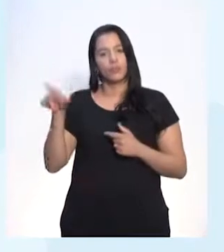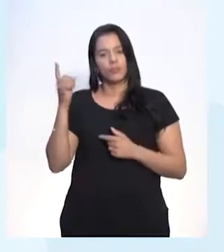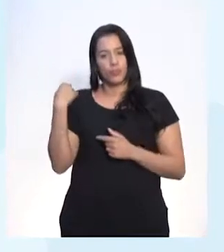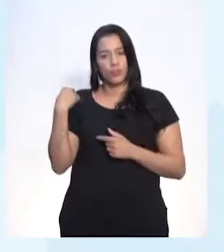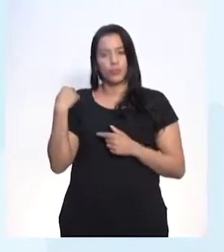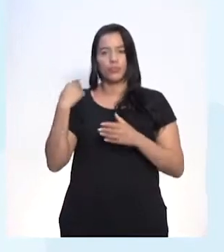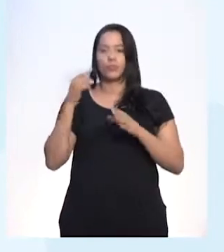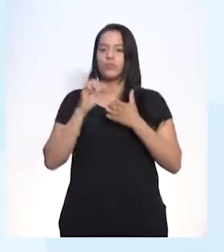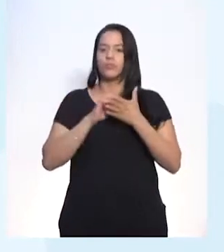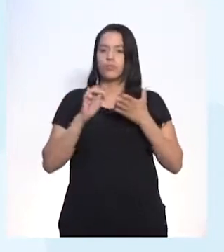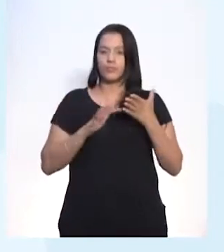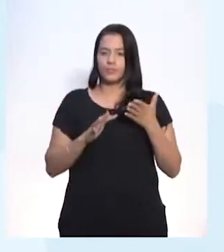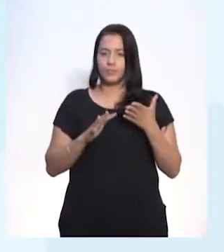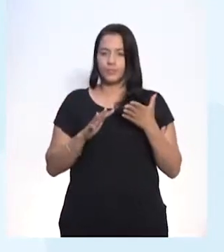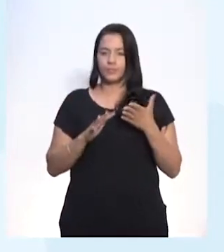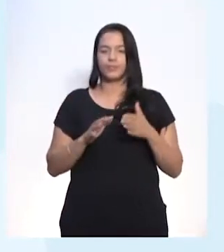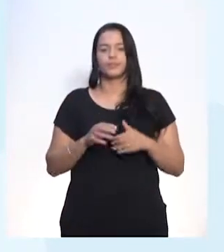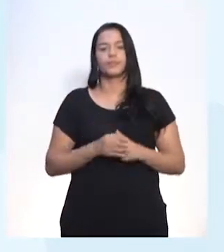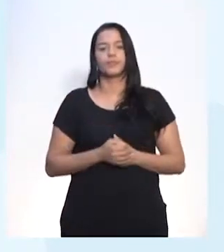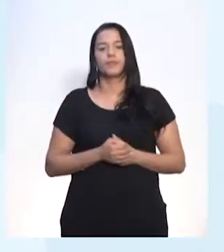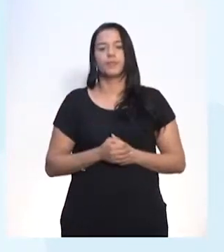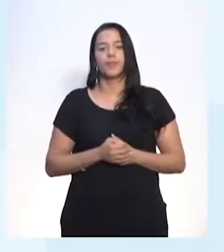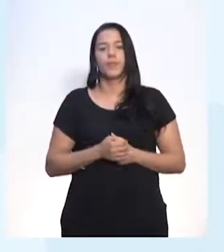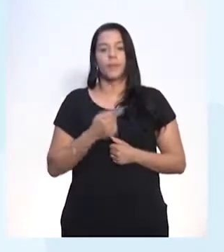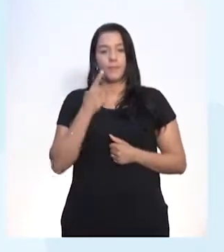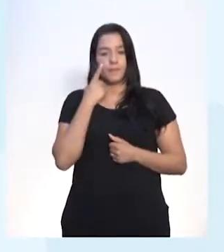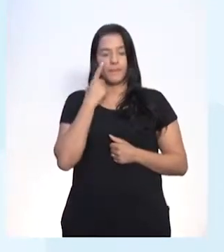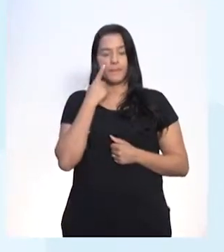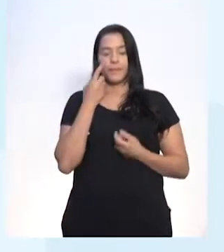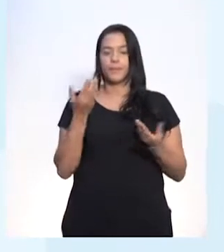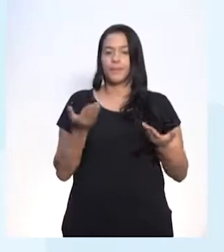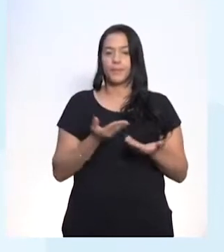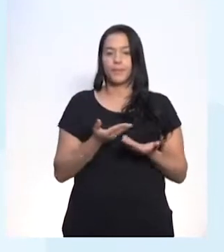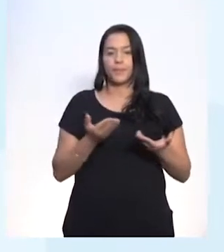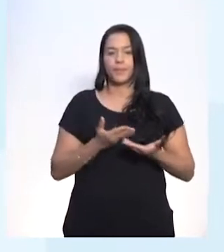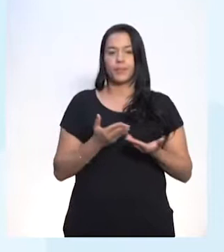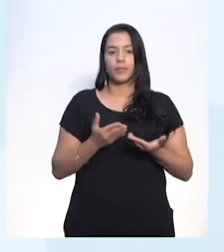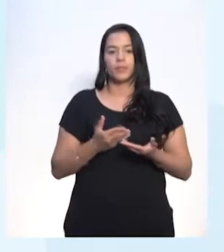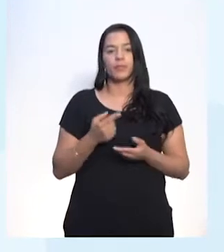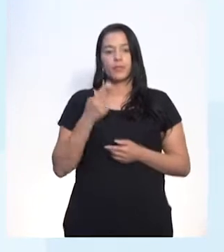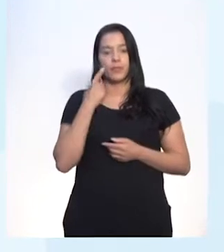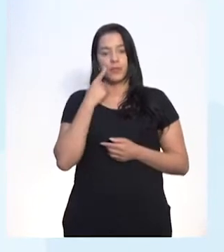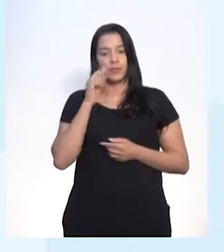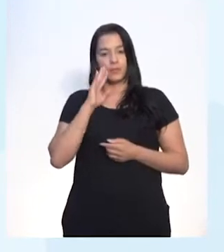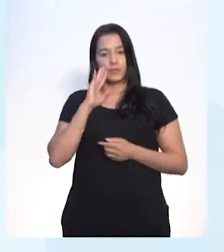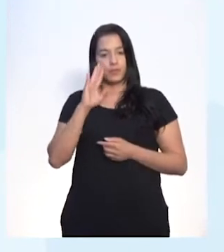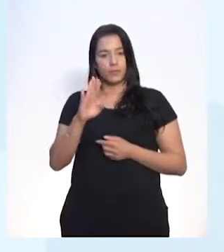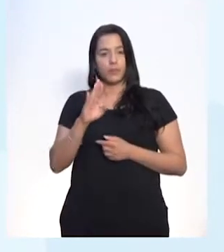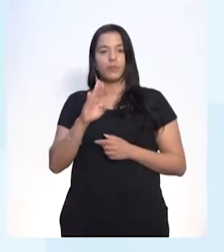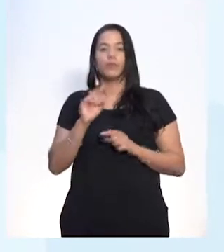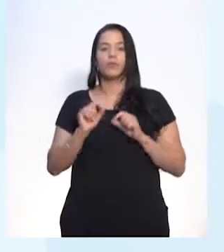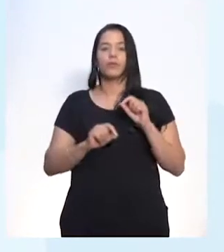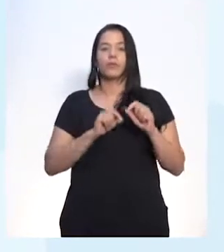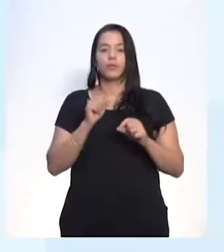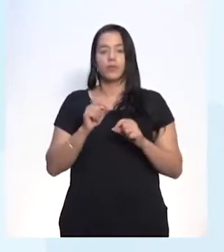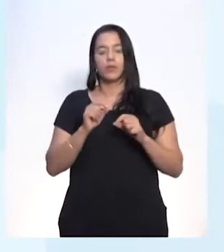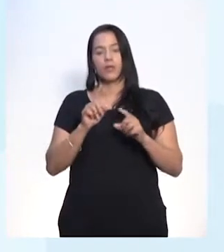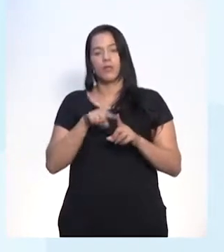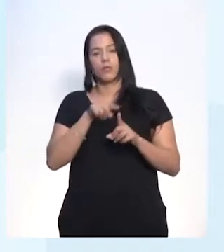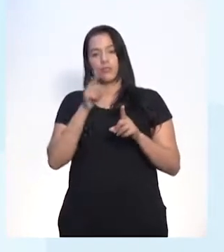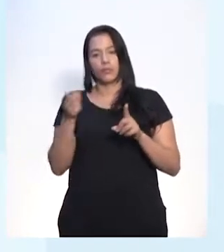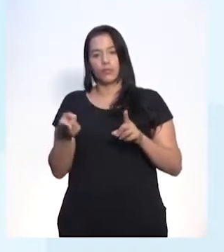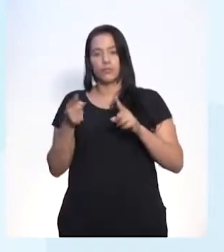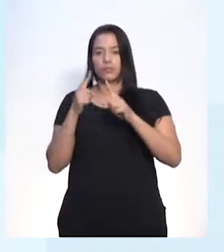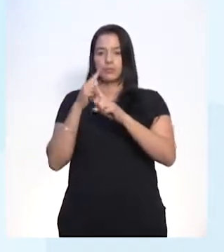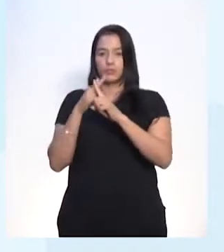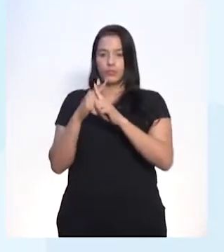eu mostrei para você a relação métrica. Vamos pegar os denominadores e passar multiplicando